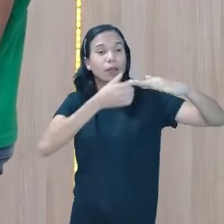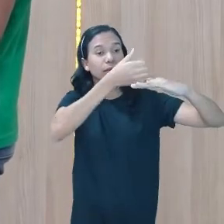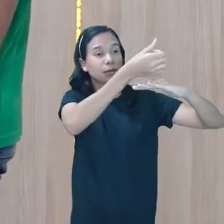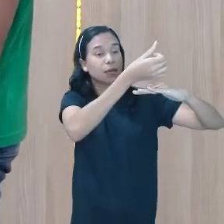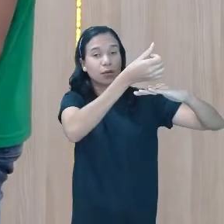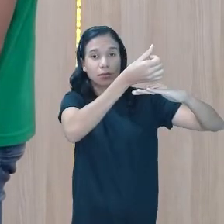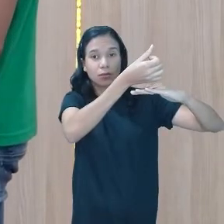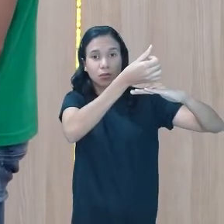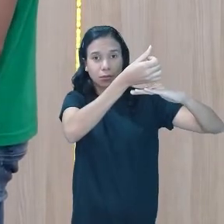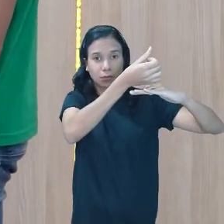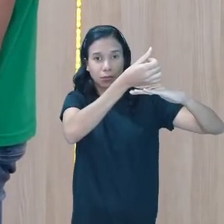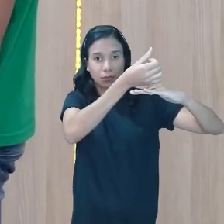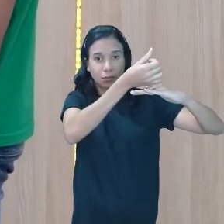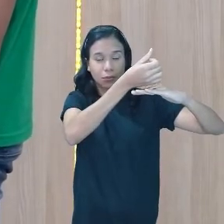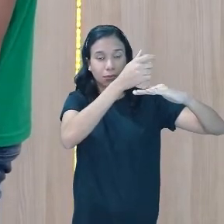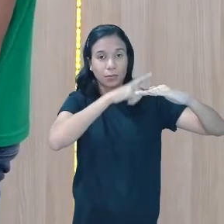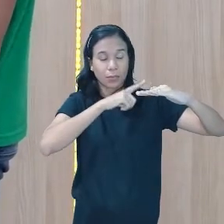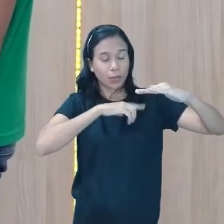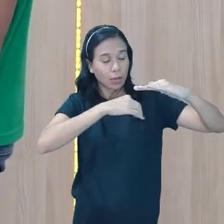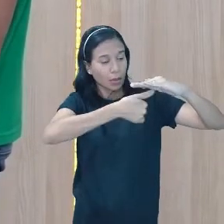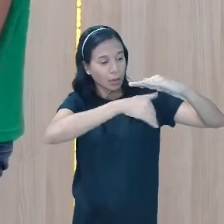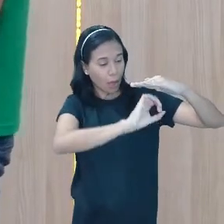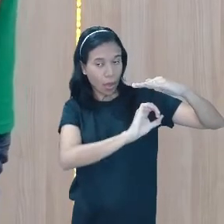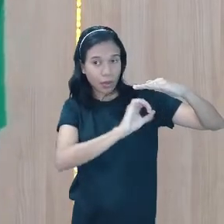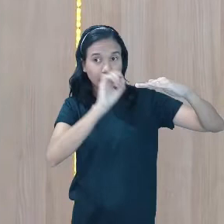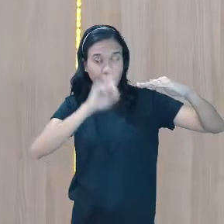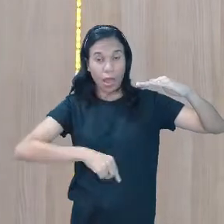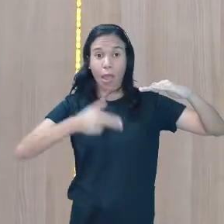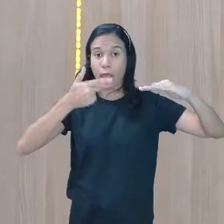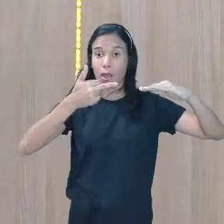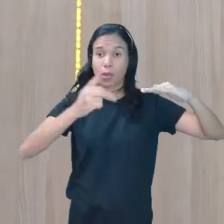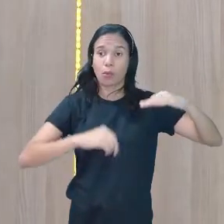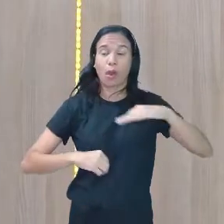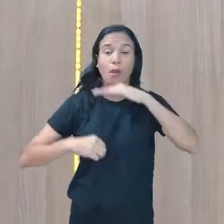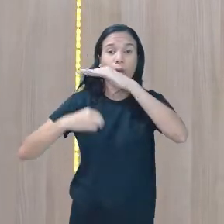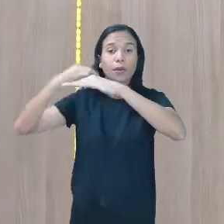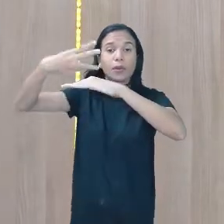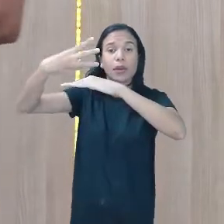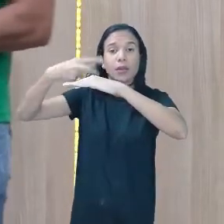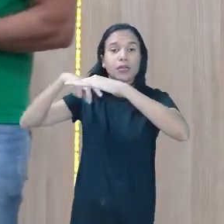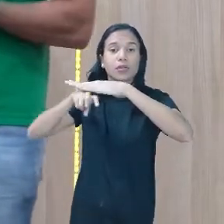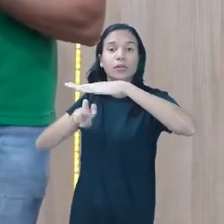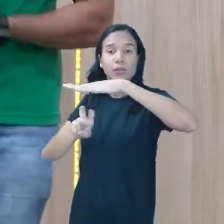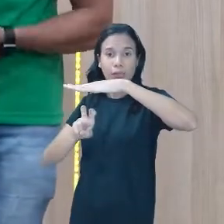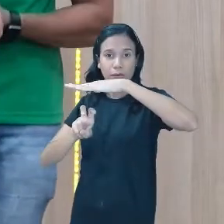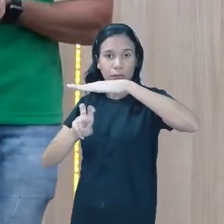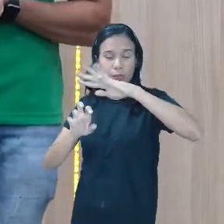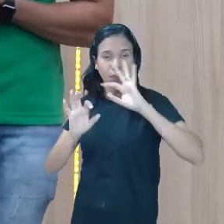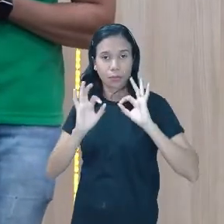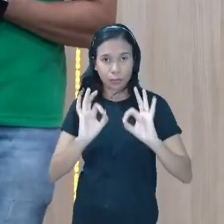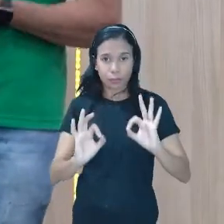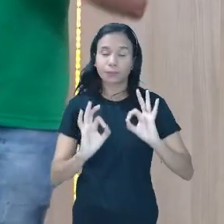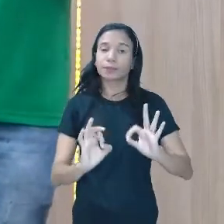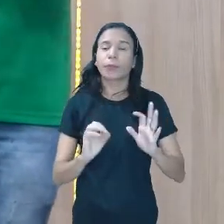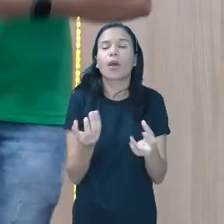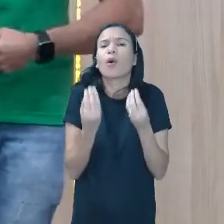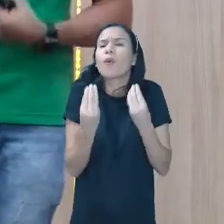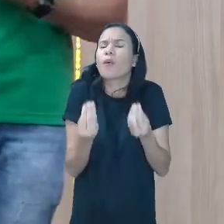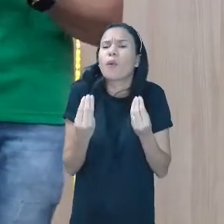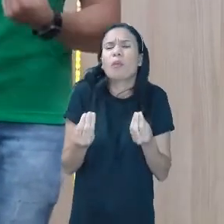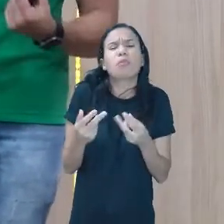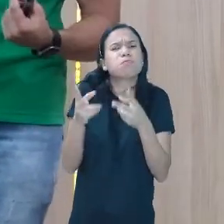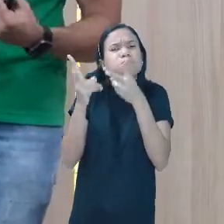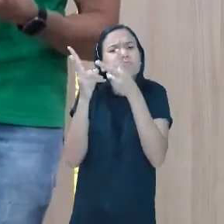6 em um total de 10 é igual a 3 num total de 5, certo? E como é que a